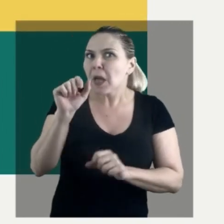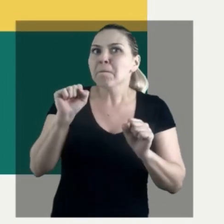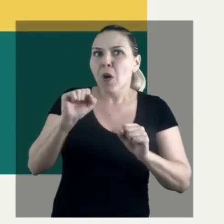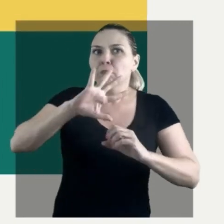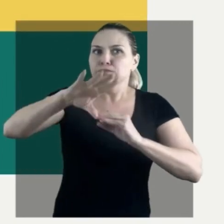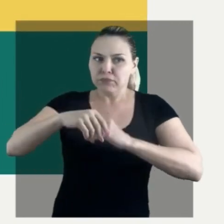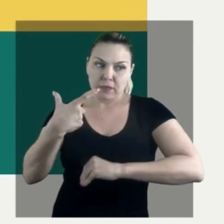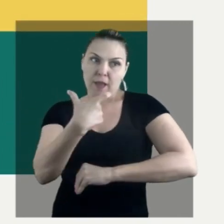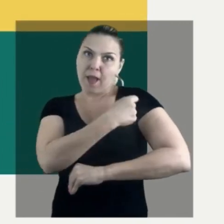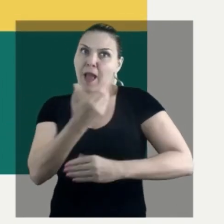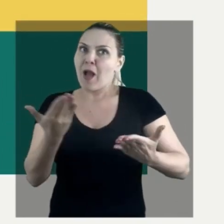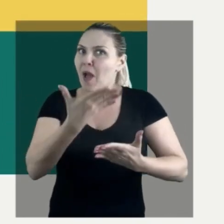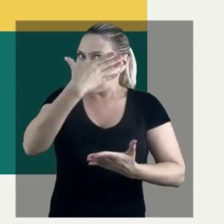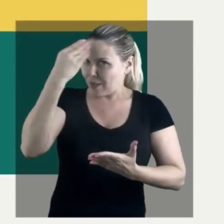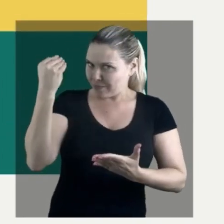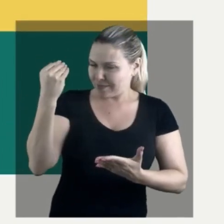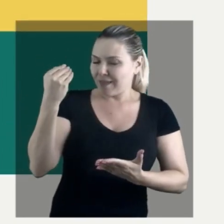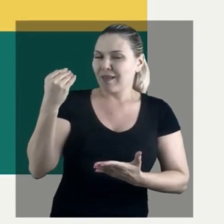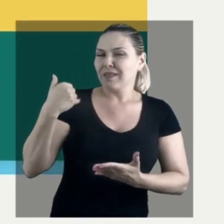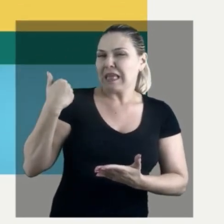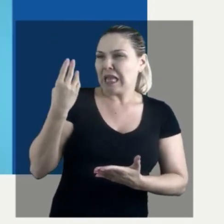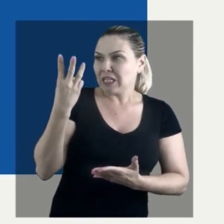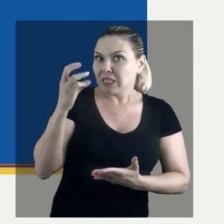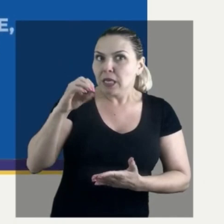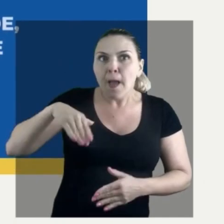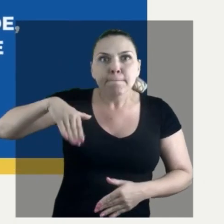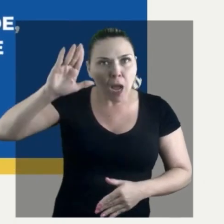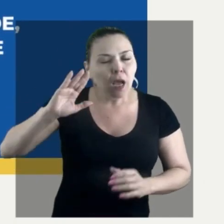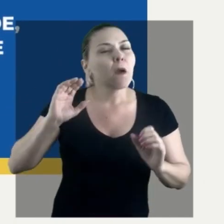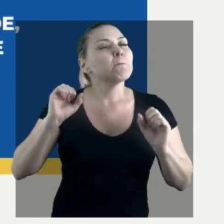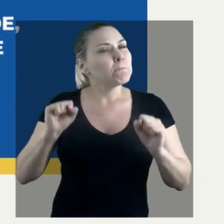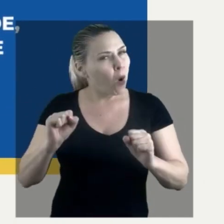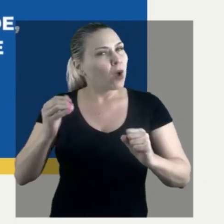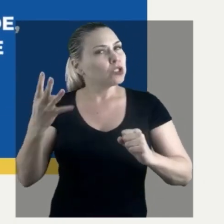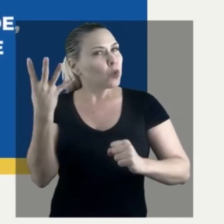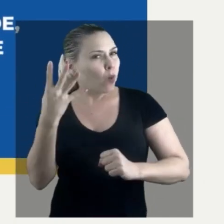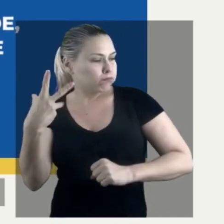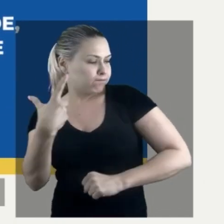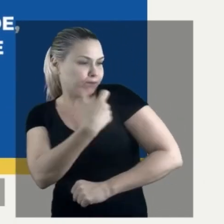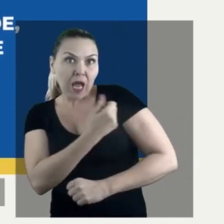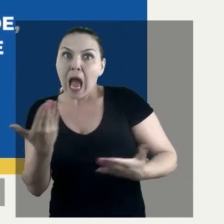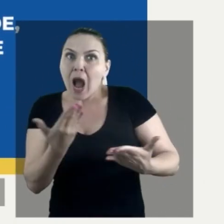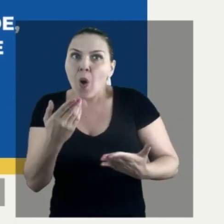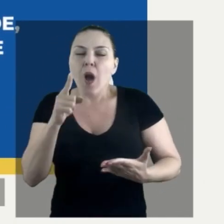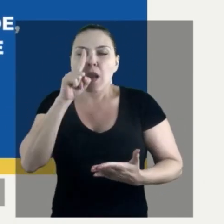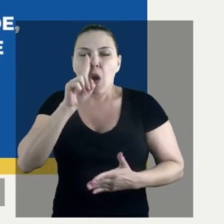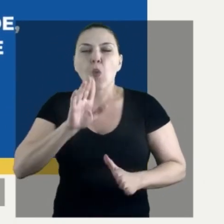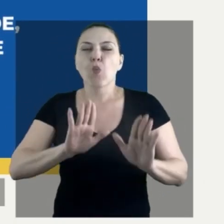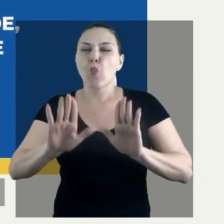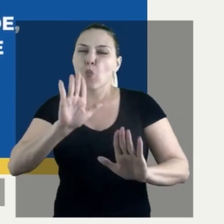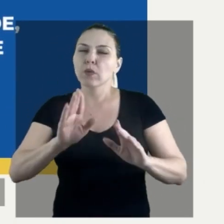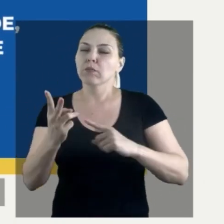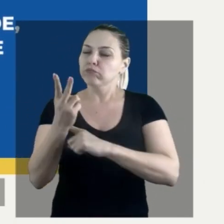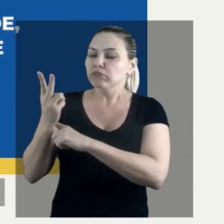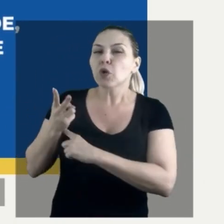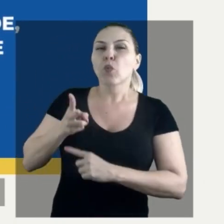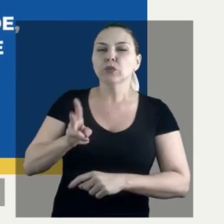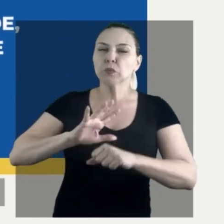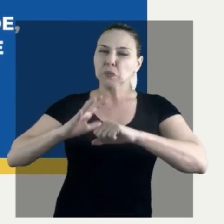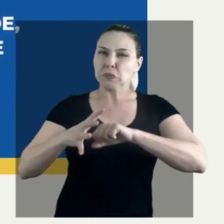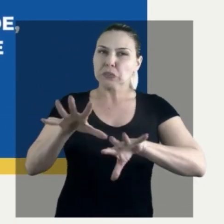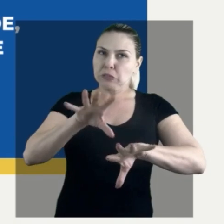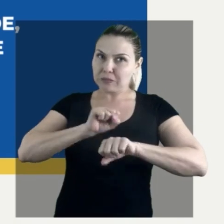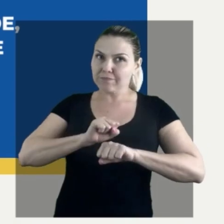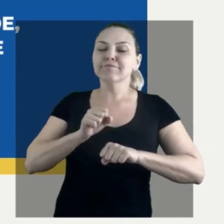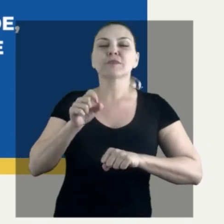tomem a dose adicional. Não se esqueça, maiores de 30 anos tomem a quarta dose. Mantenham os cuidados de prevenção à